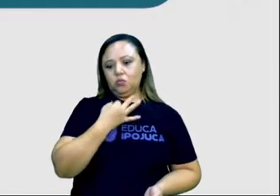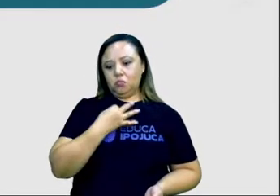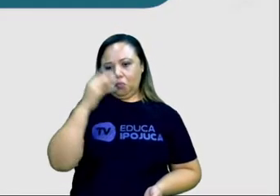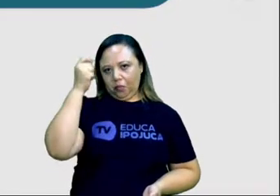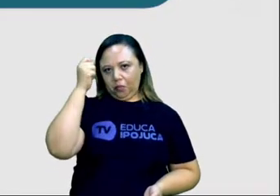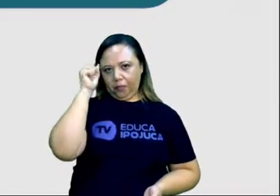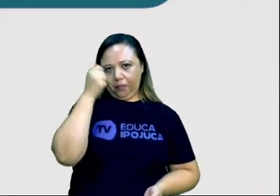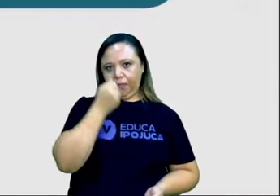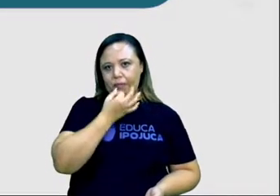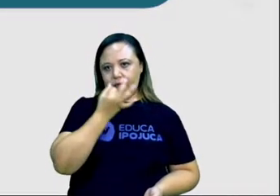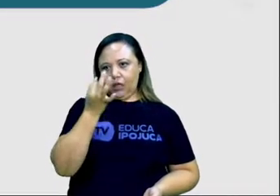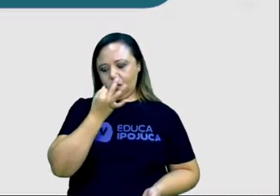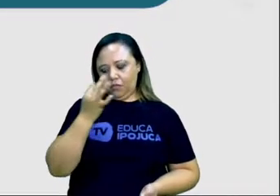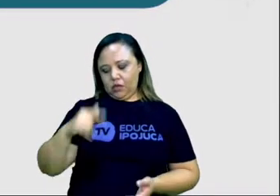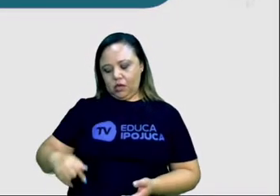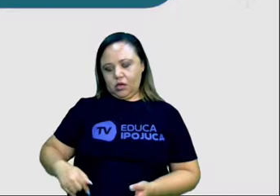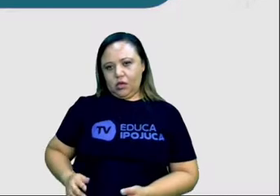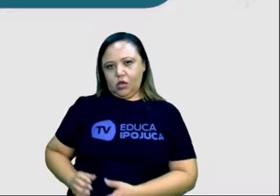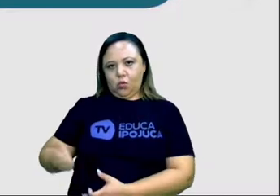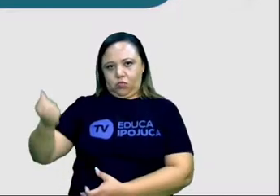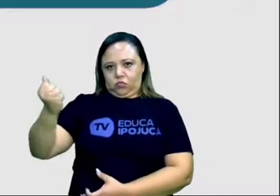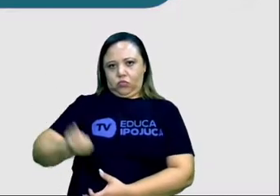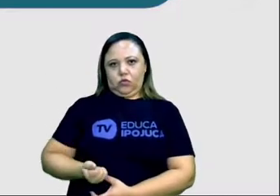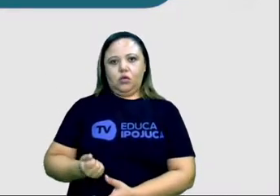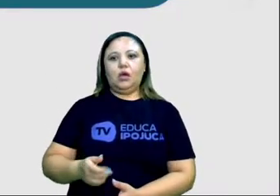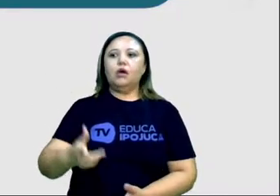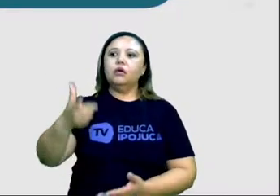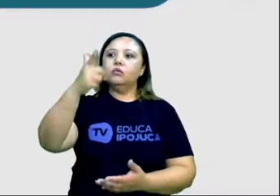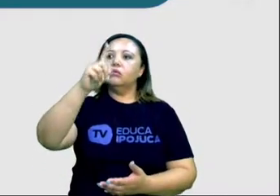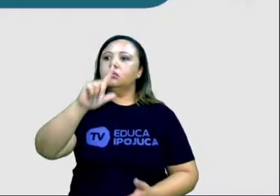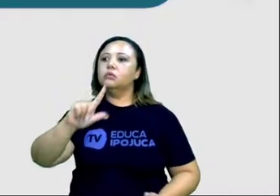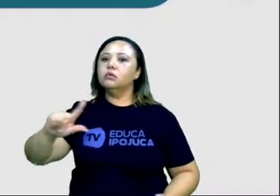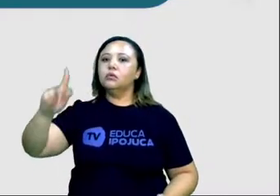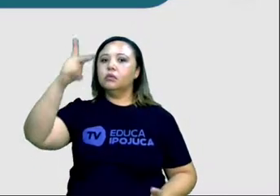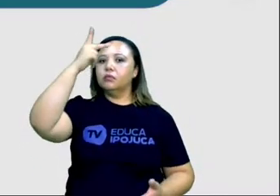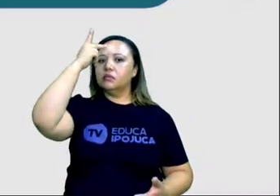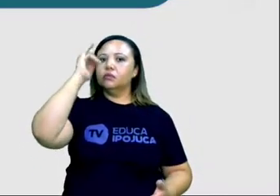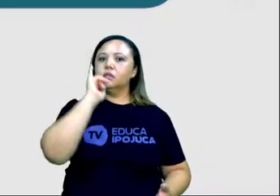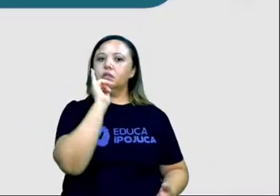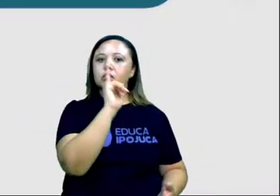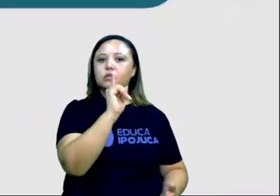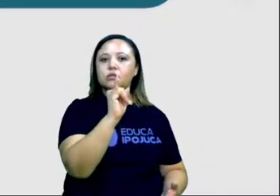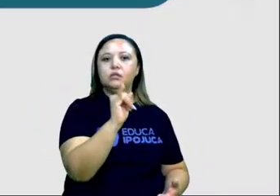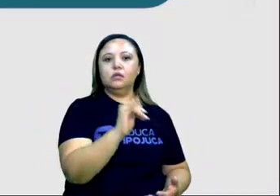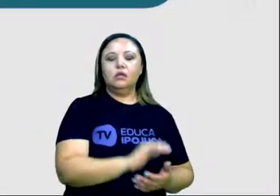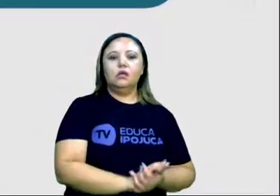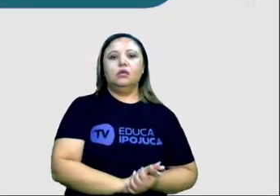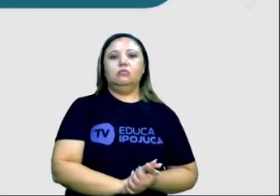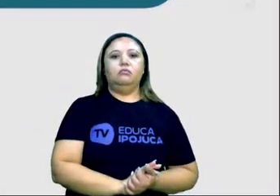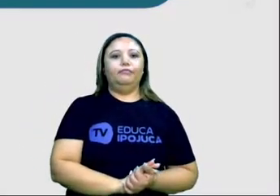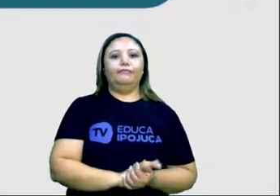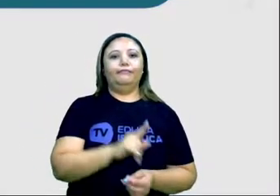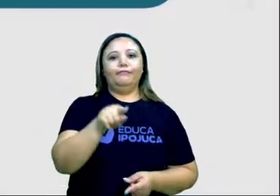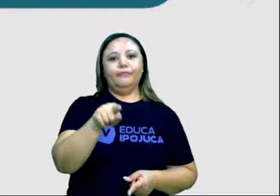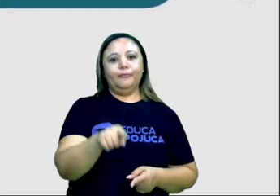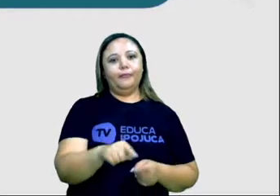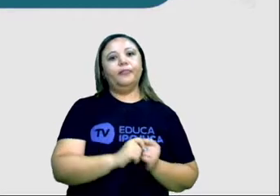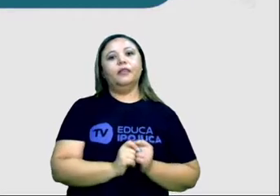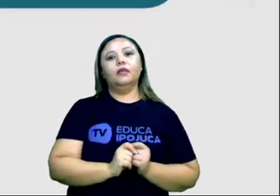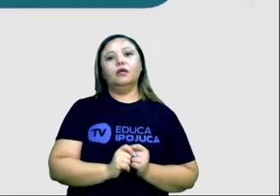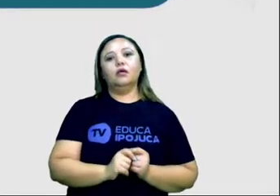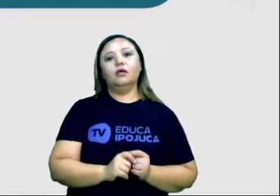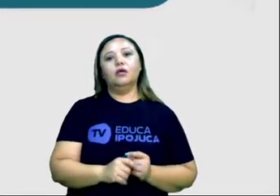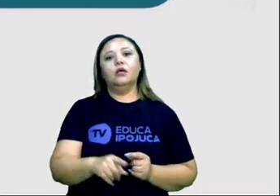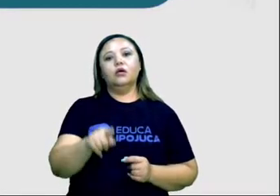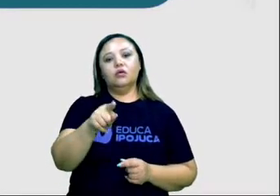Aí vem alguém e contra-argumenta essa posição, essa tese. E aí ele fala assim: